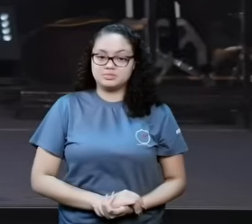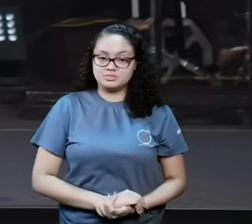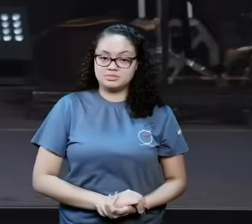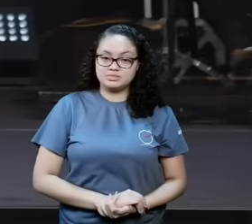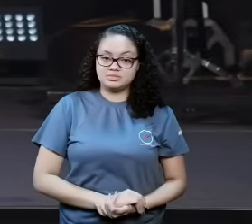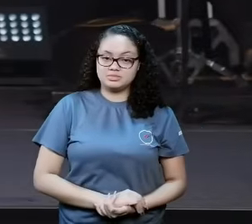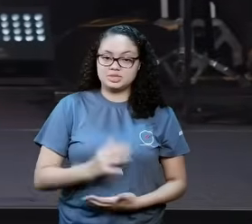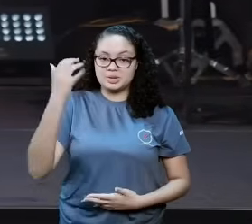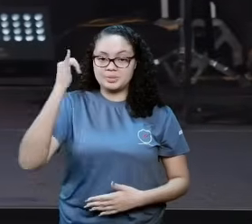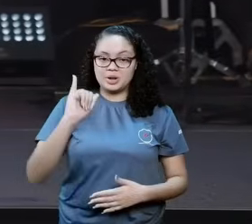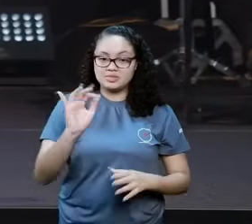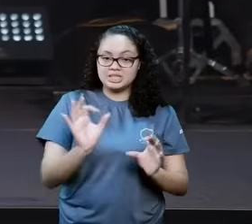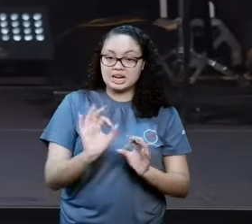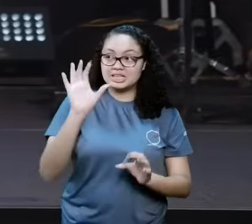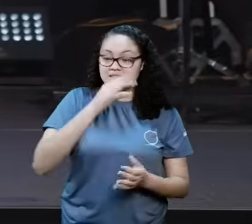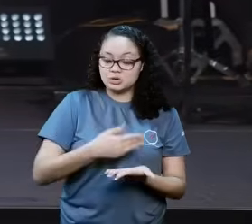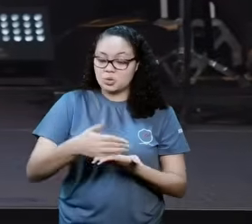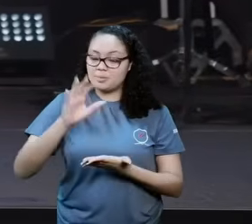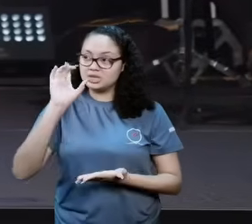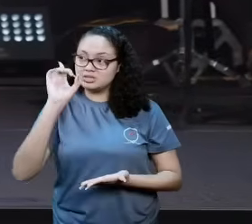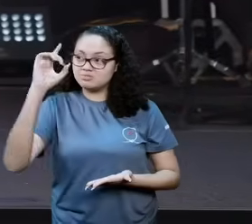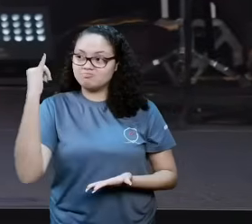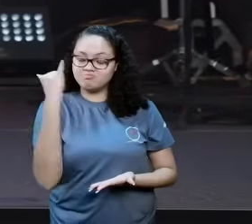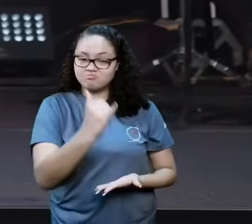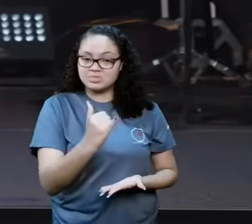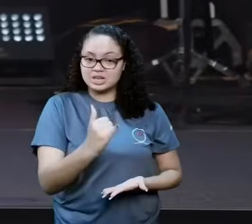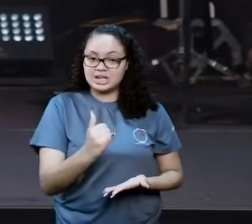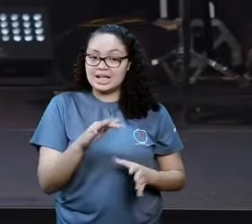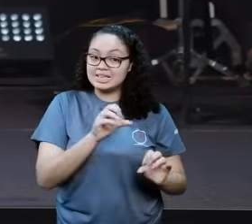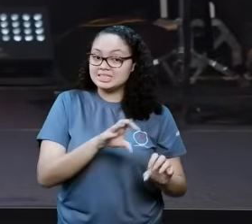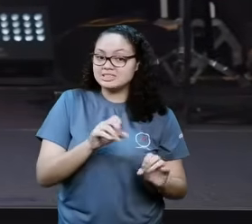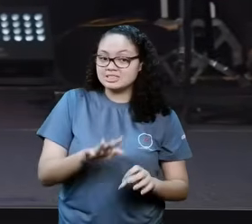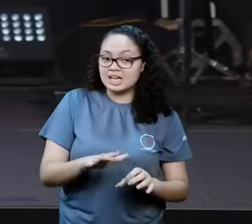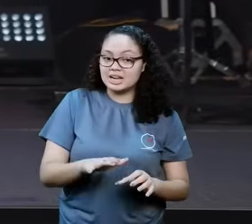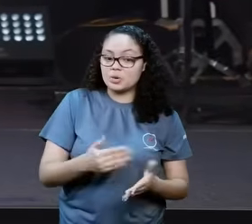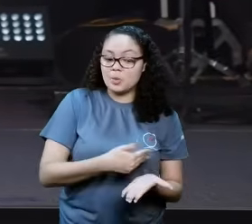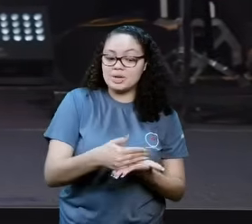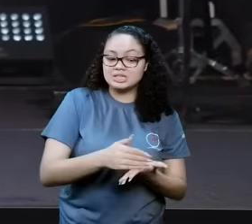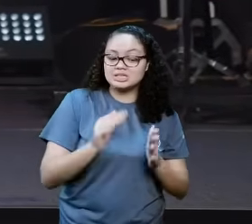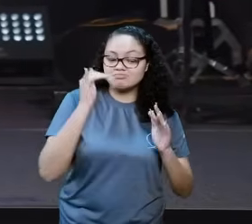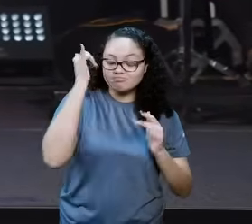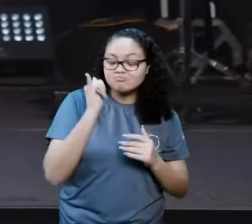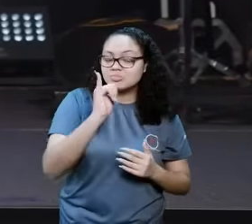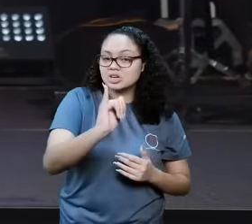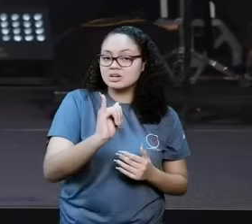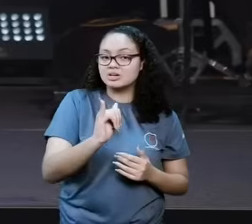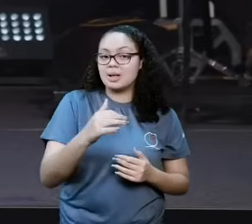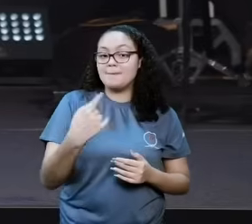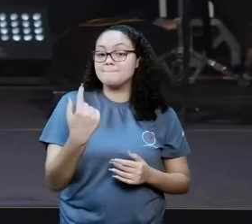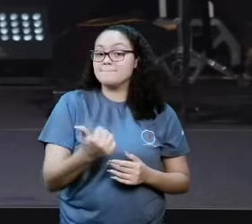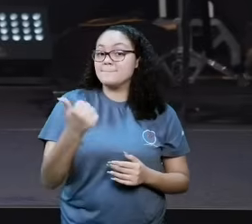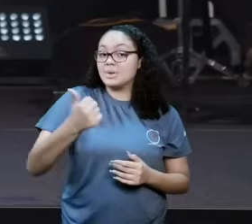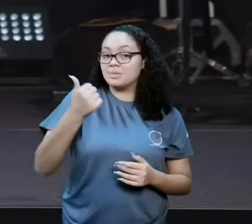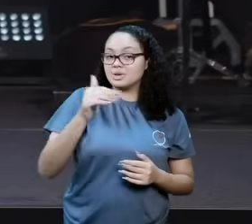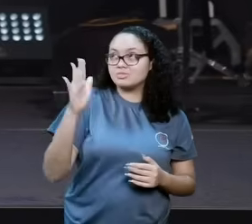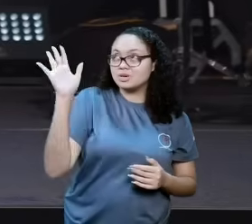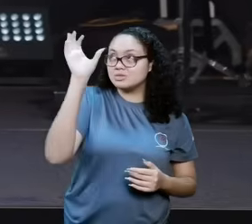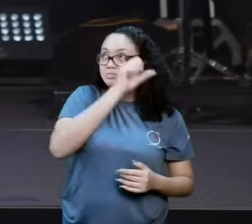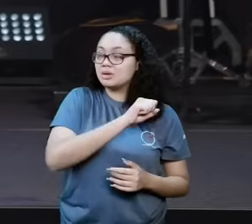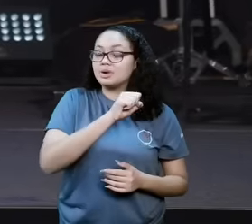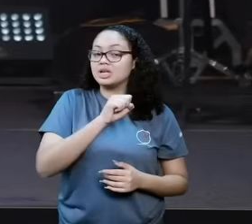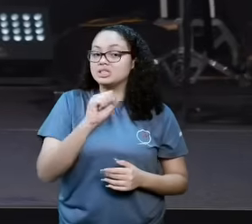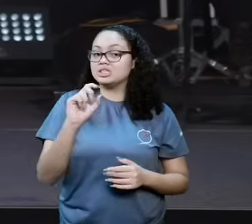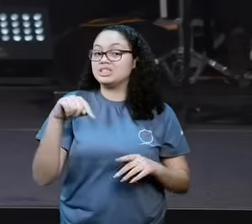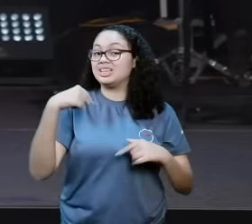Ele não profetiza e Deus começa a falar, porque Deus ensina para ele o que ele tem que profetizar, falar. Então primeiro ele ouve, depois ele...